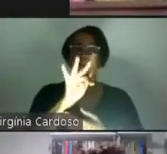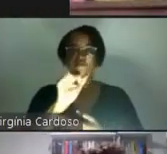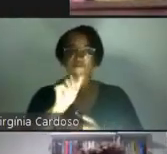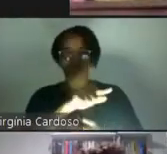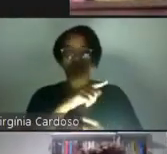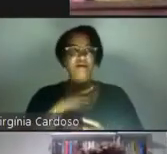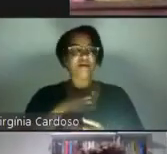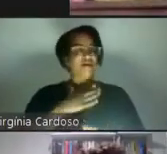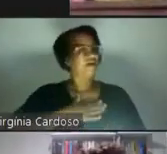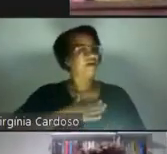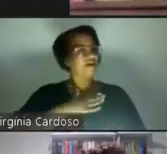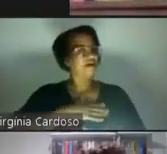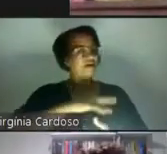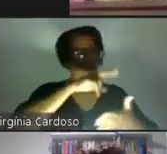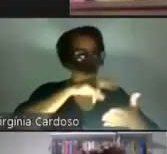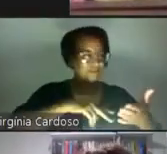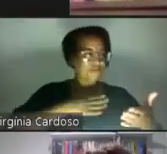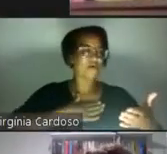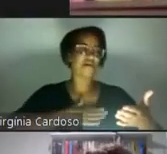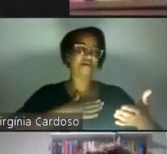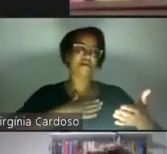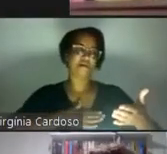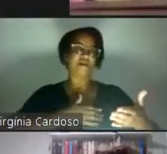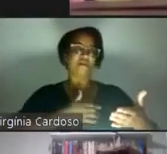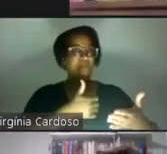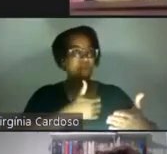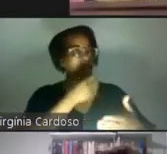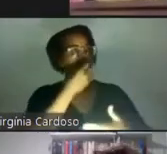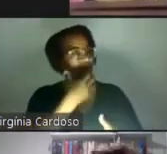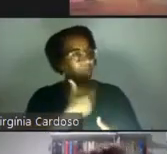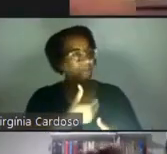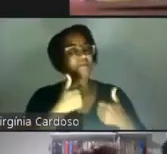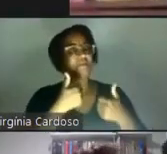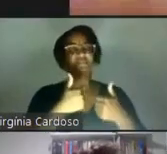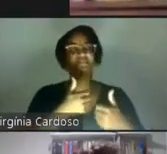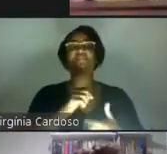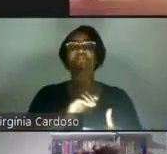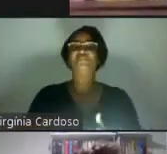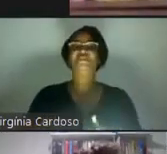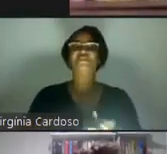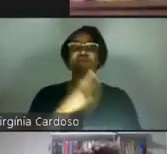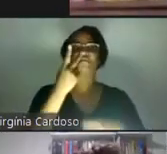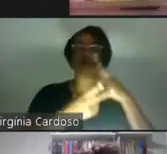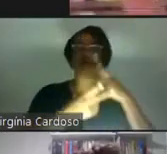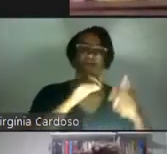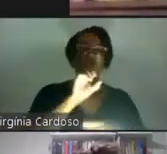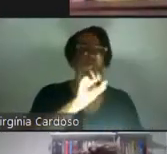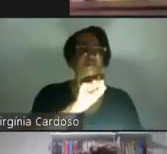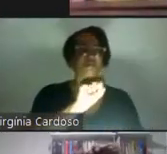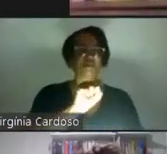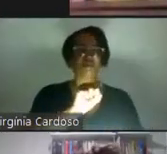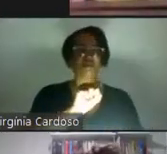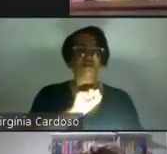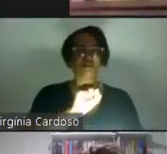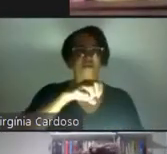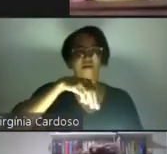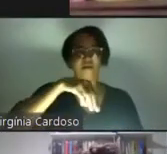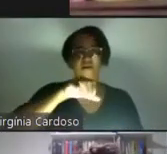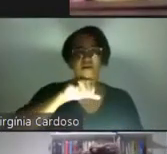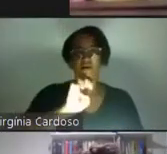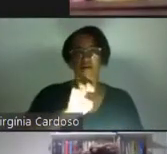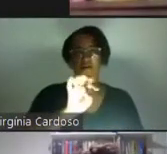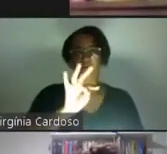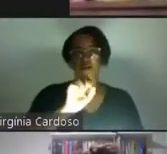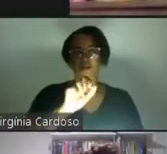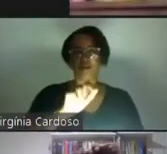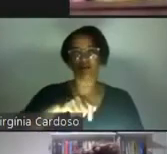cabra, né? Que ele é meio bravo. Aí ele, porra, Smetak! Eu falei, Smetak. Fiquei falando de Smetak um tempão. Aí ele deu aquela ameaçada, aí eu vi com aquele CDzinho.